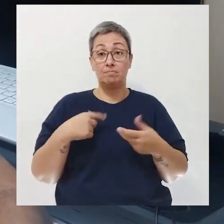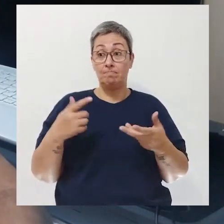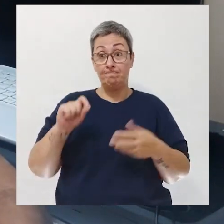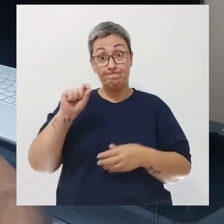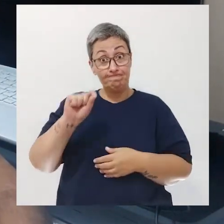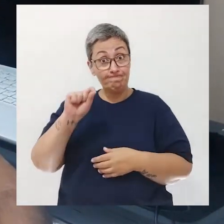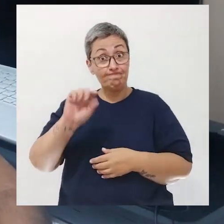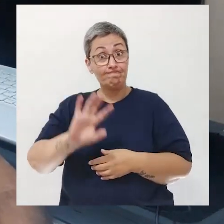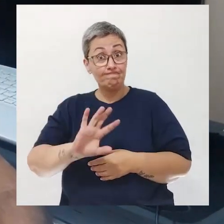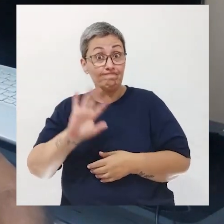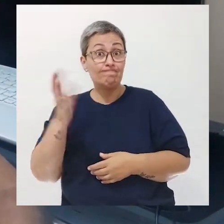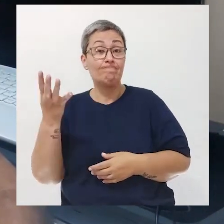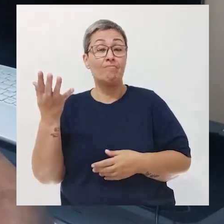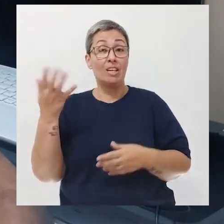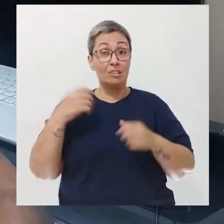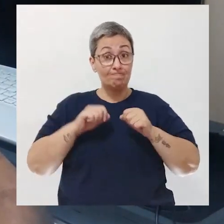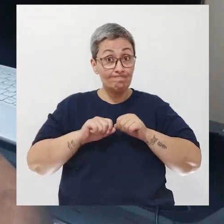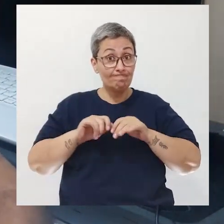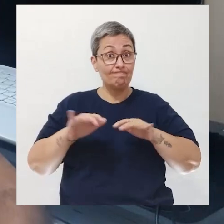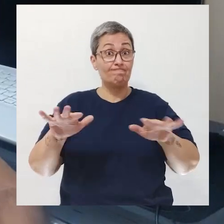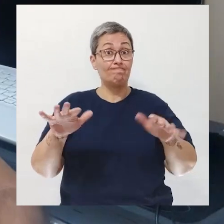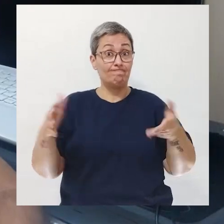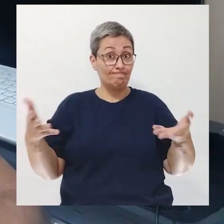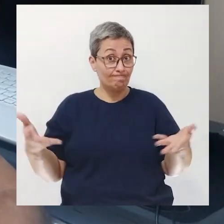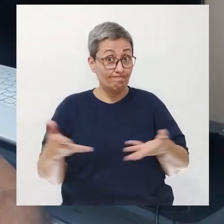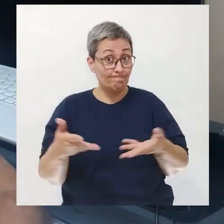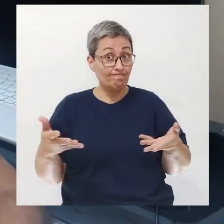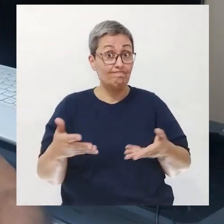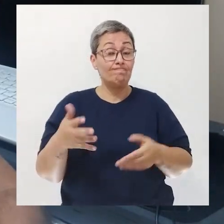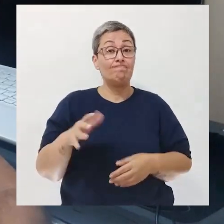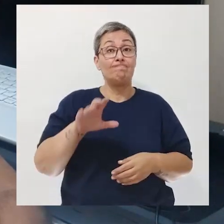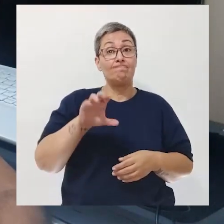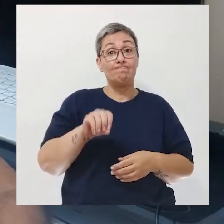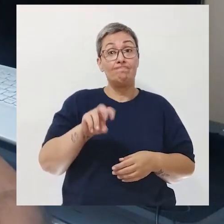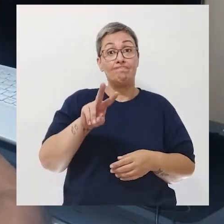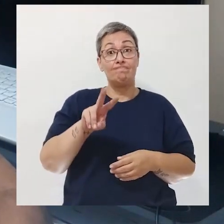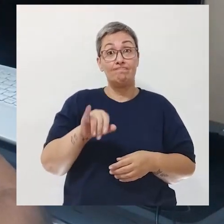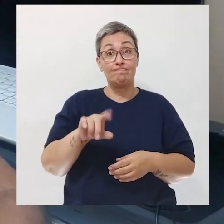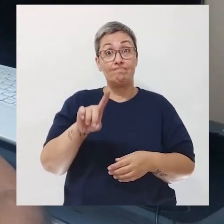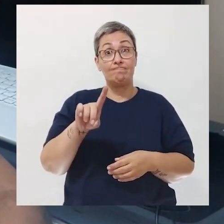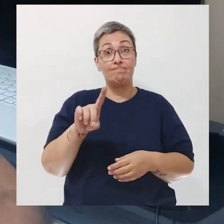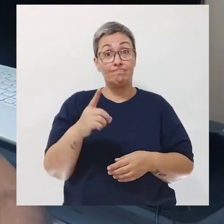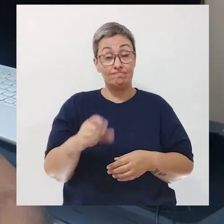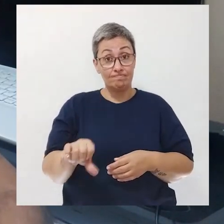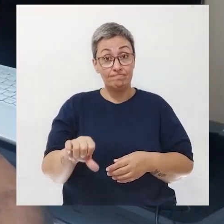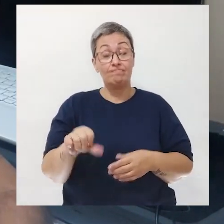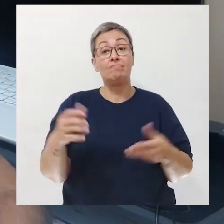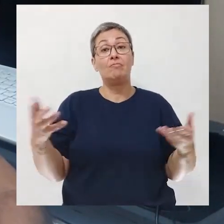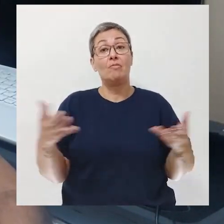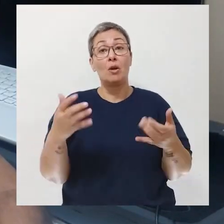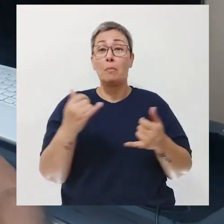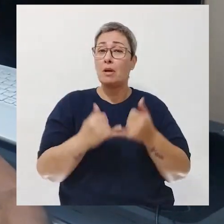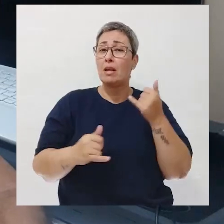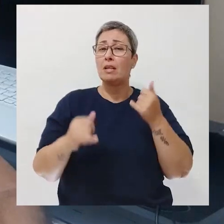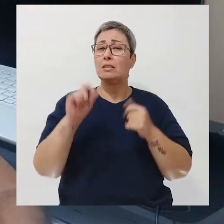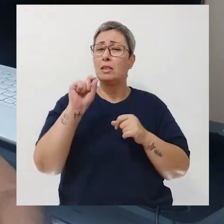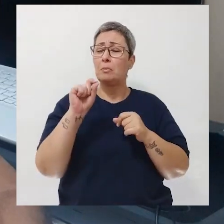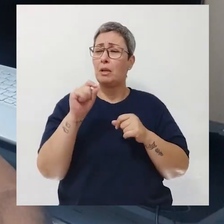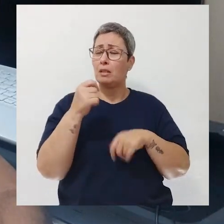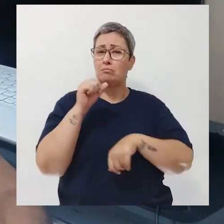desejos. E aí essa situação que está acontecendo agora, a questão da pandemia, do Covid-19,